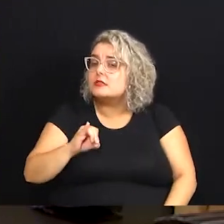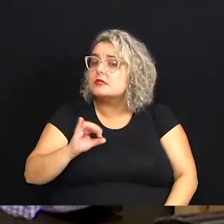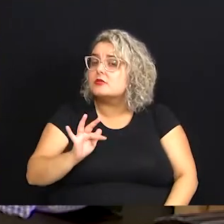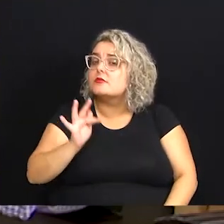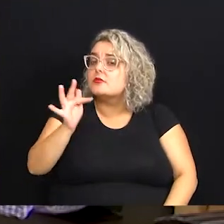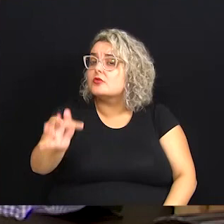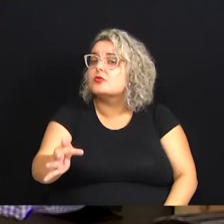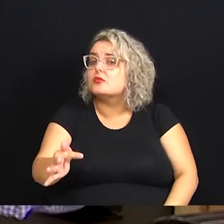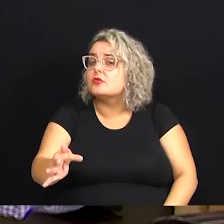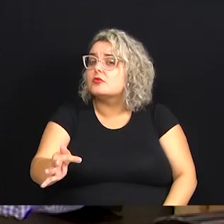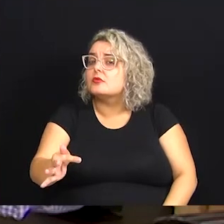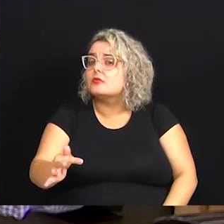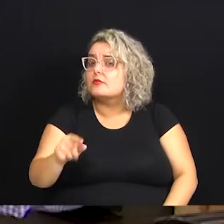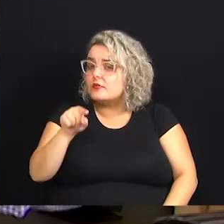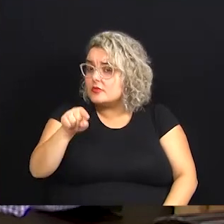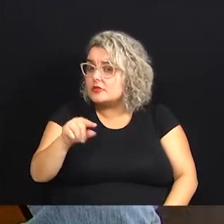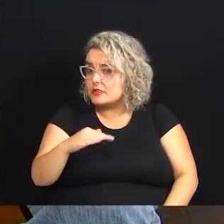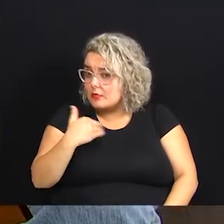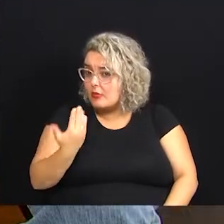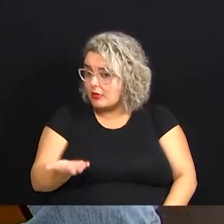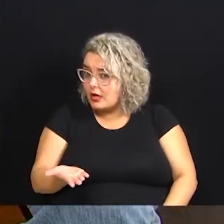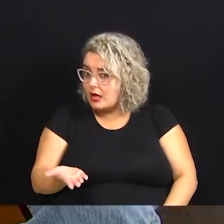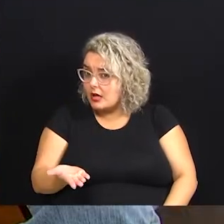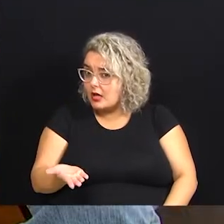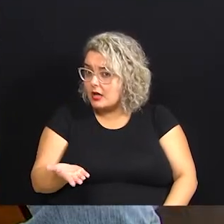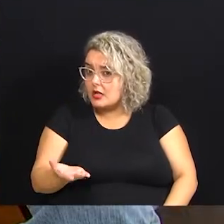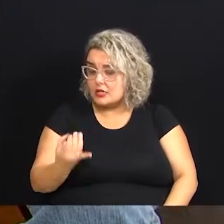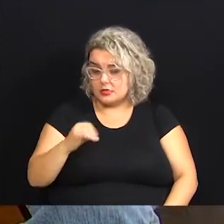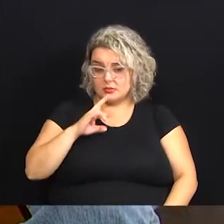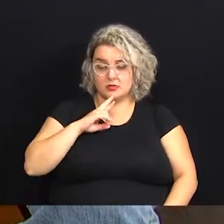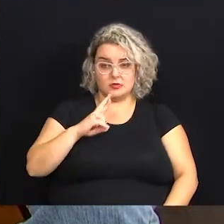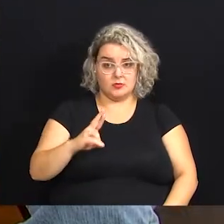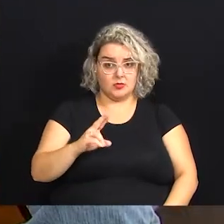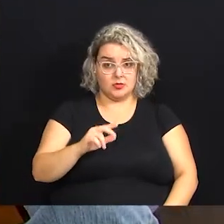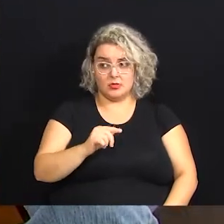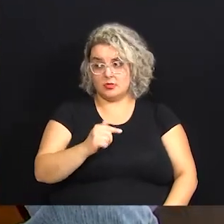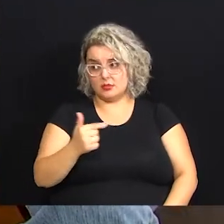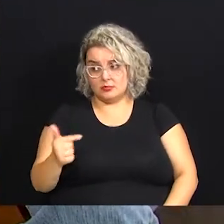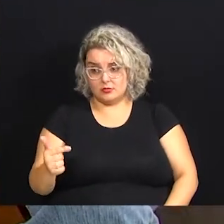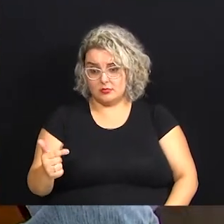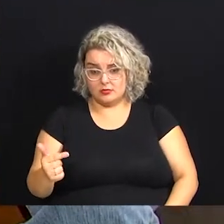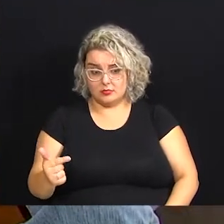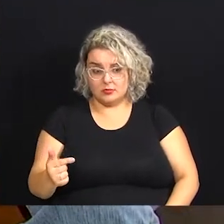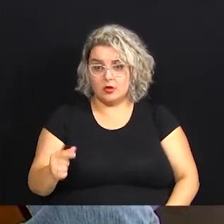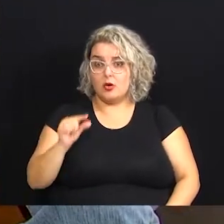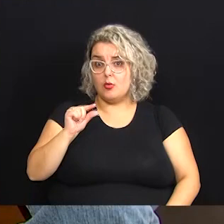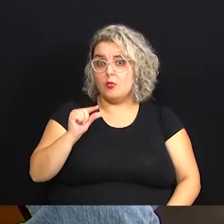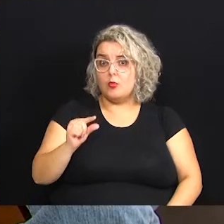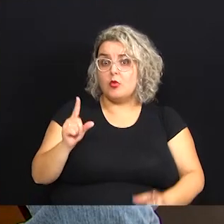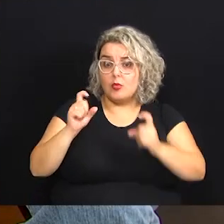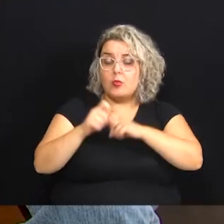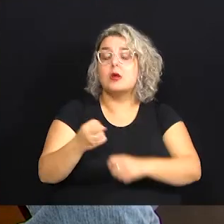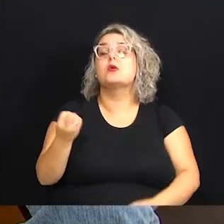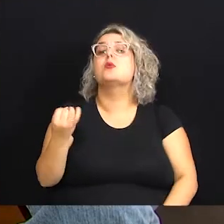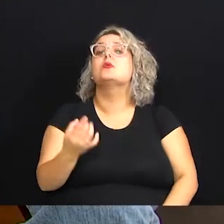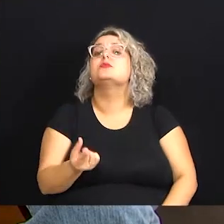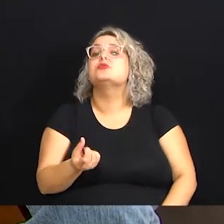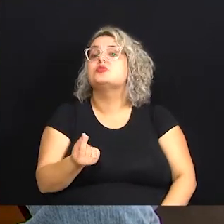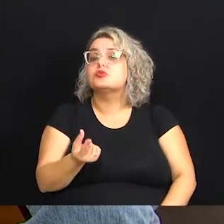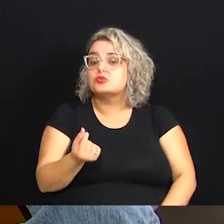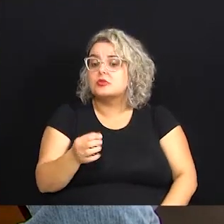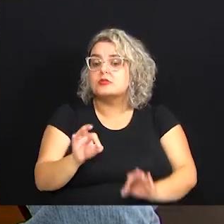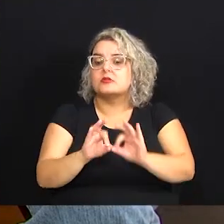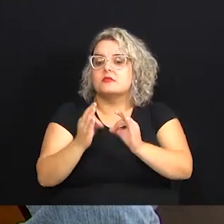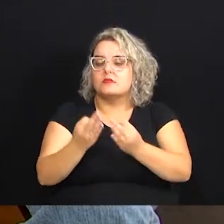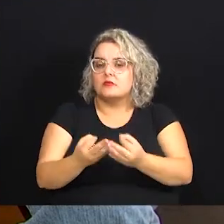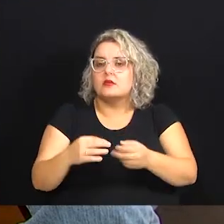se eventualmente você vier a faltar? Se a resposta for não, terão um pouco de dificuldade, a pergunta é quanto de dinheiro